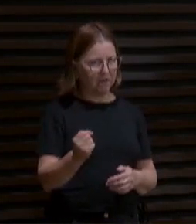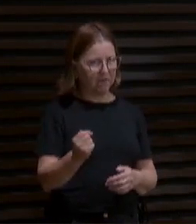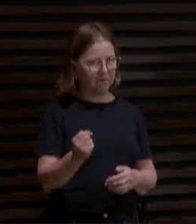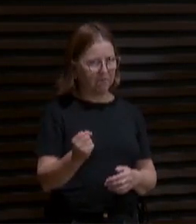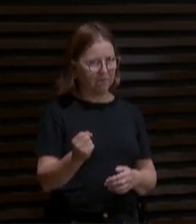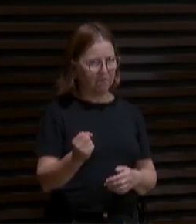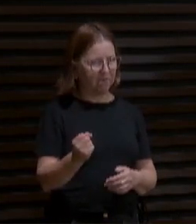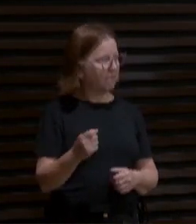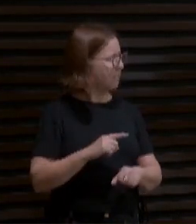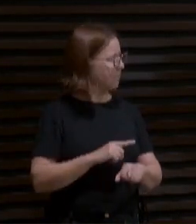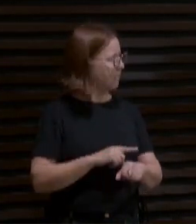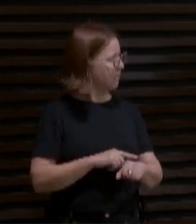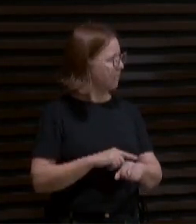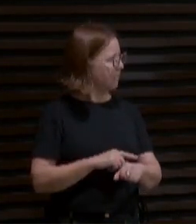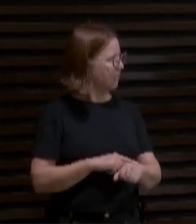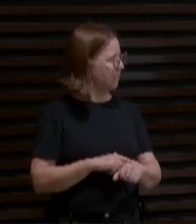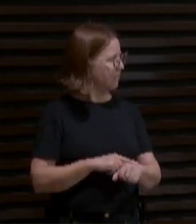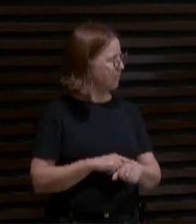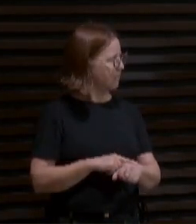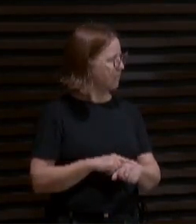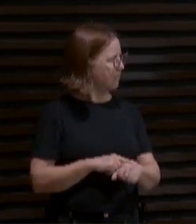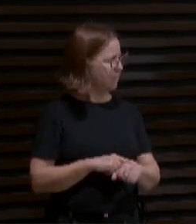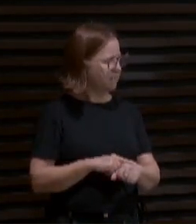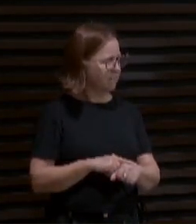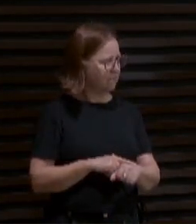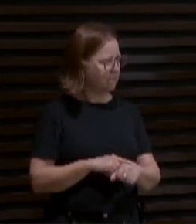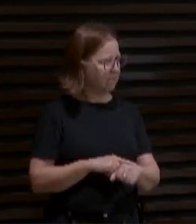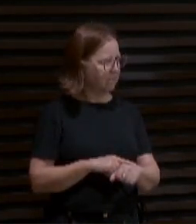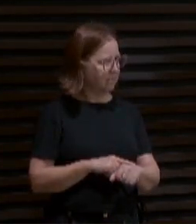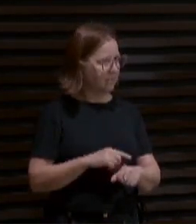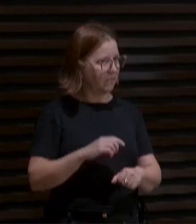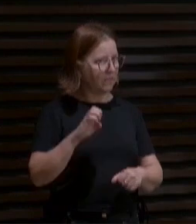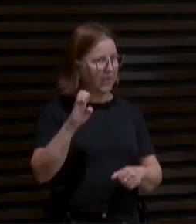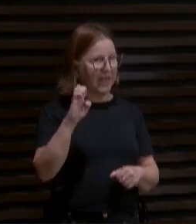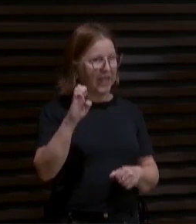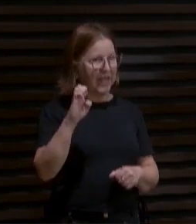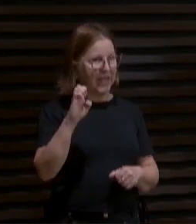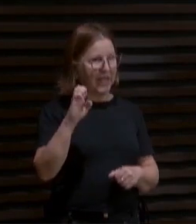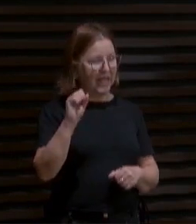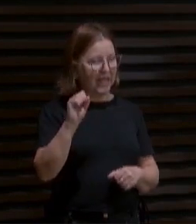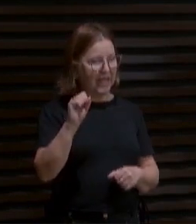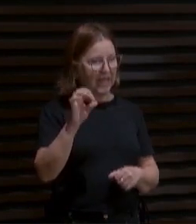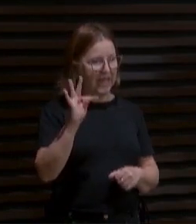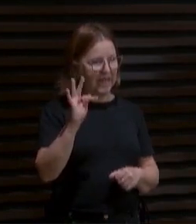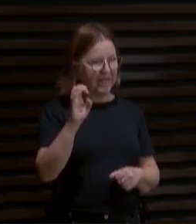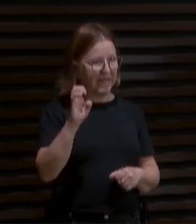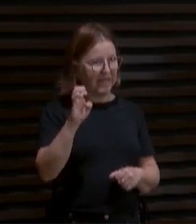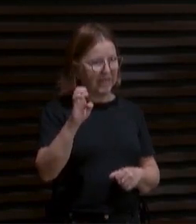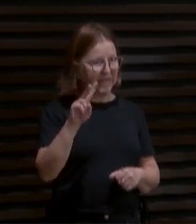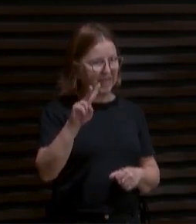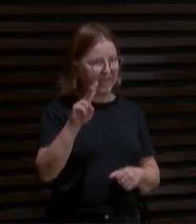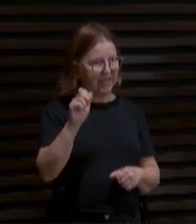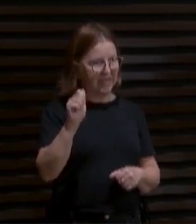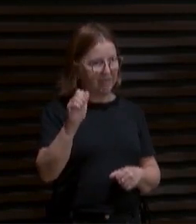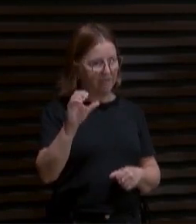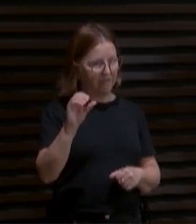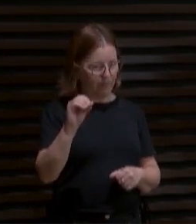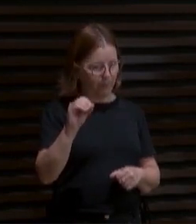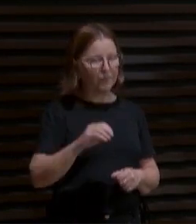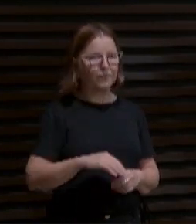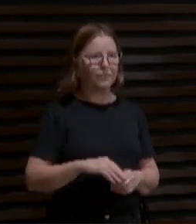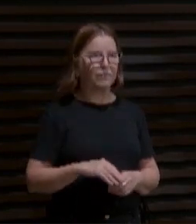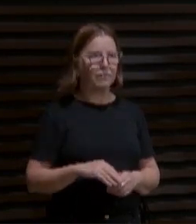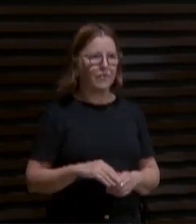tempo de Estevão. Quando Estevão faz o discurso dele.